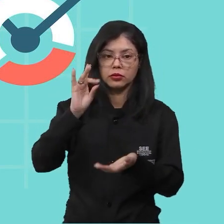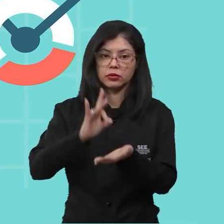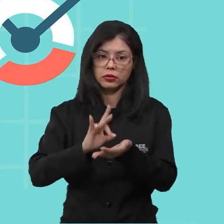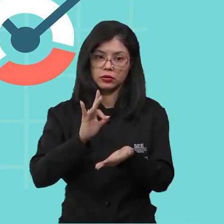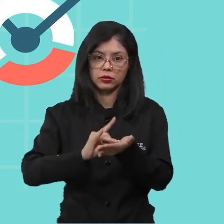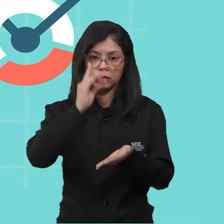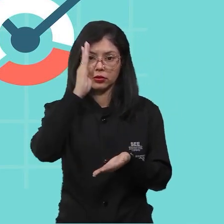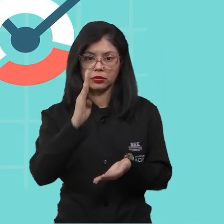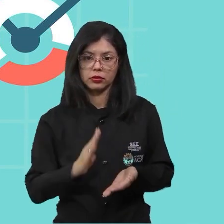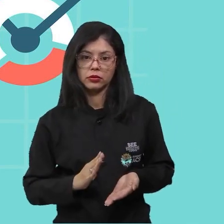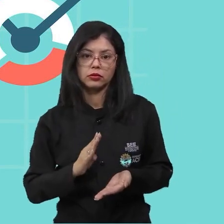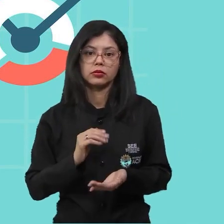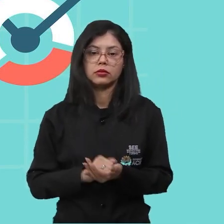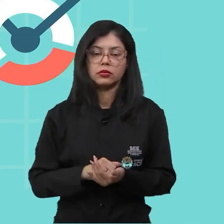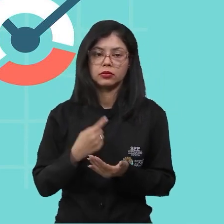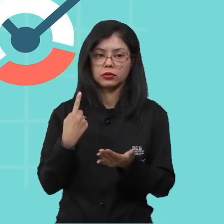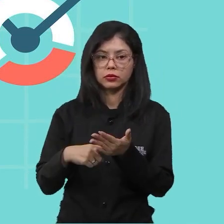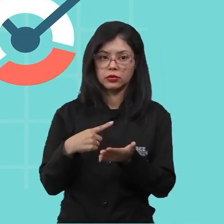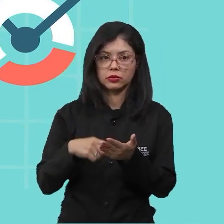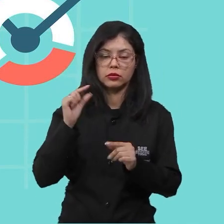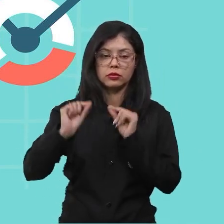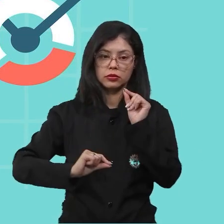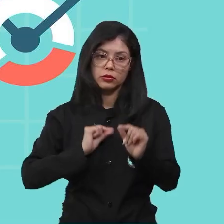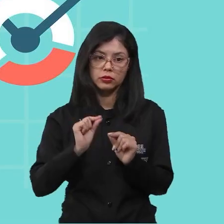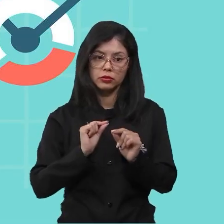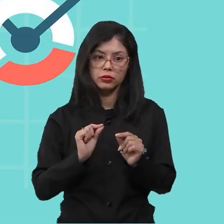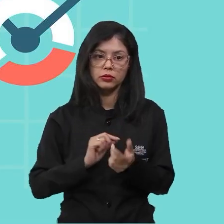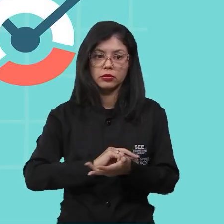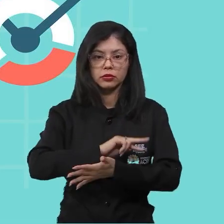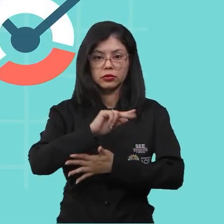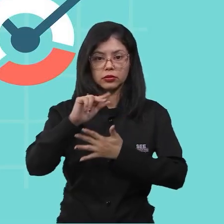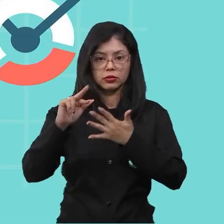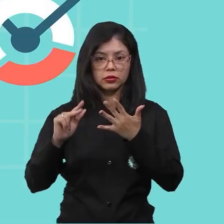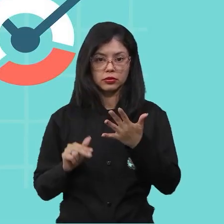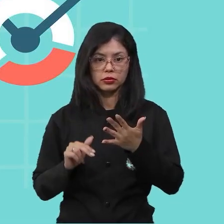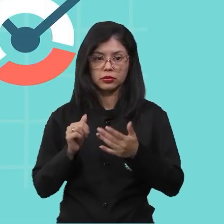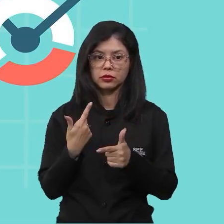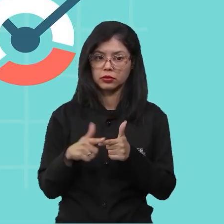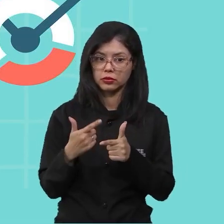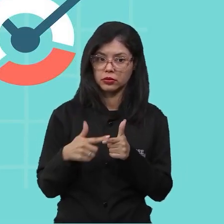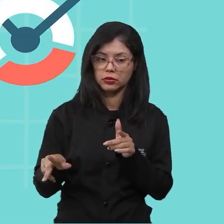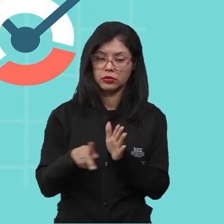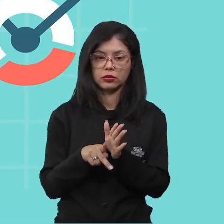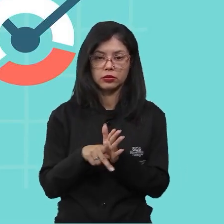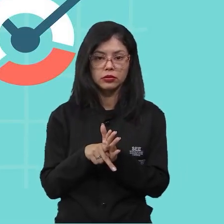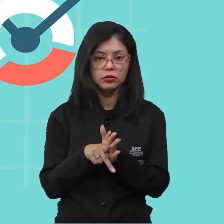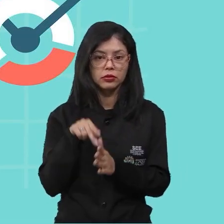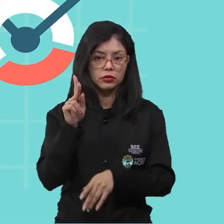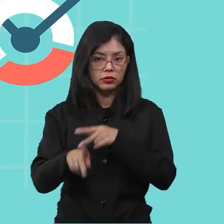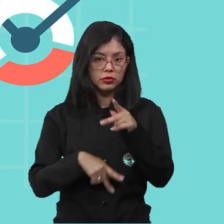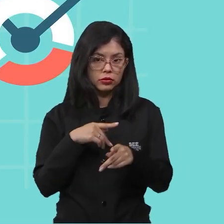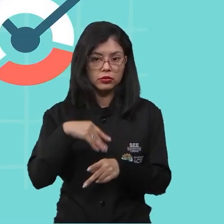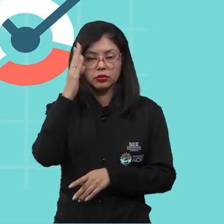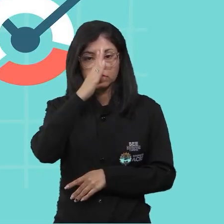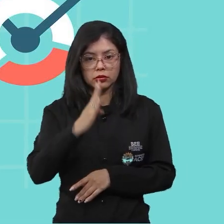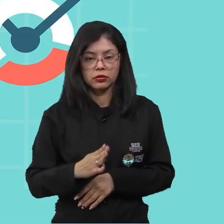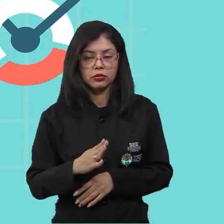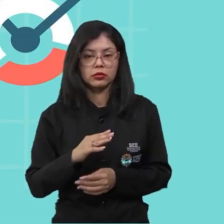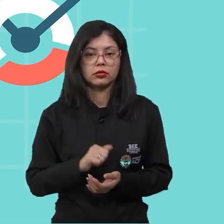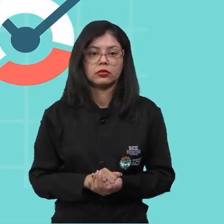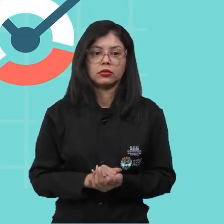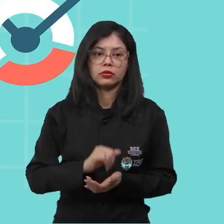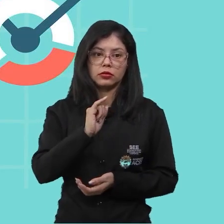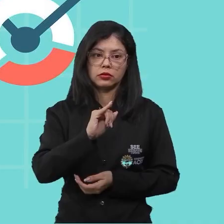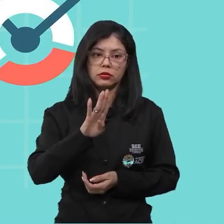realidade brasileira, levando em consideração várias peculiaridades da população brasileira, é